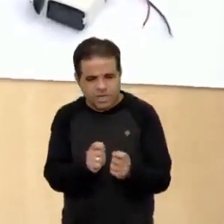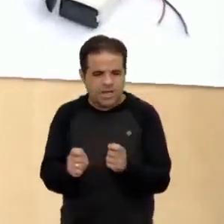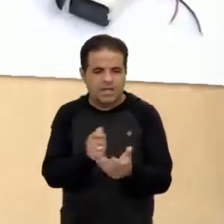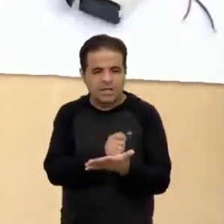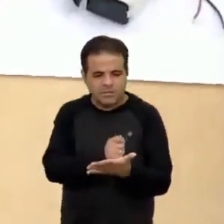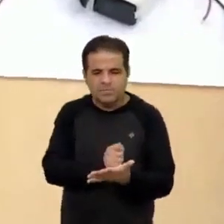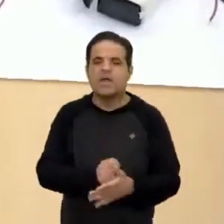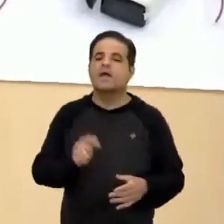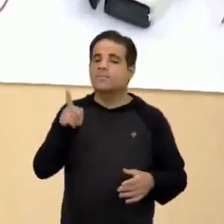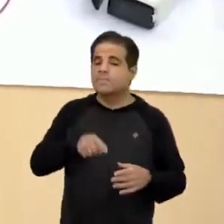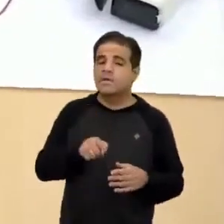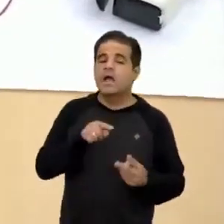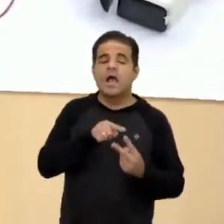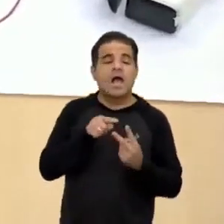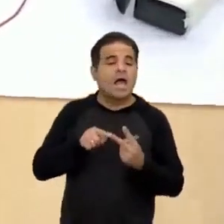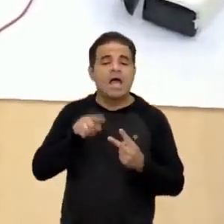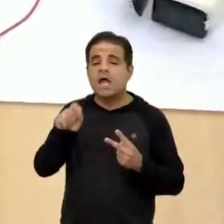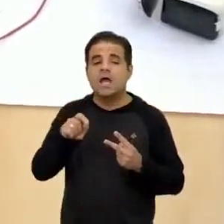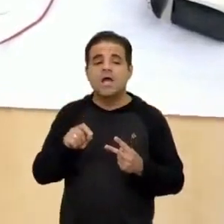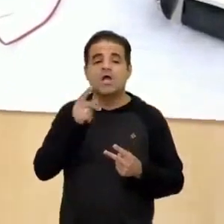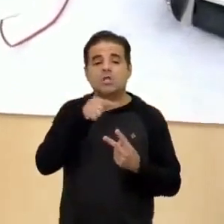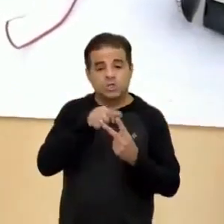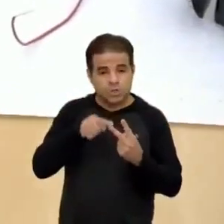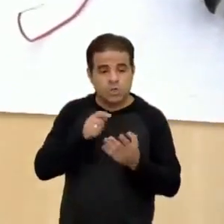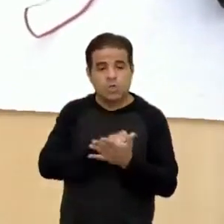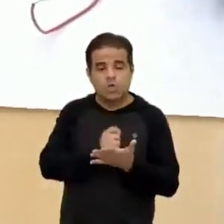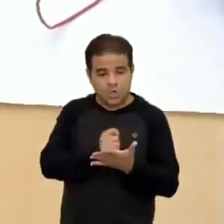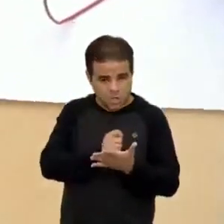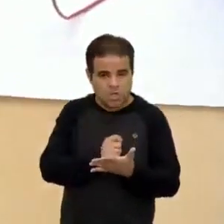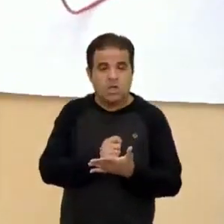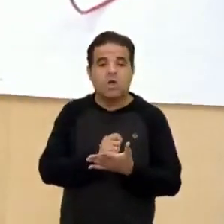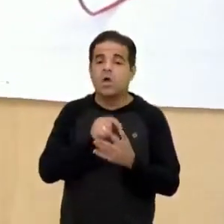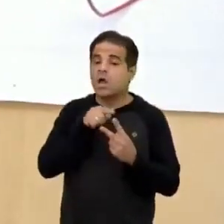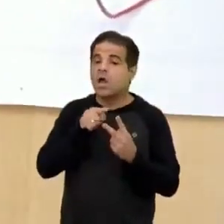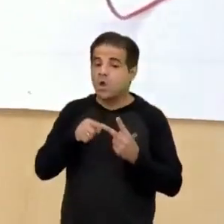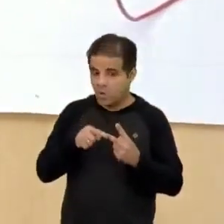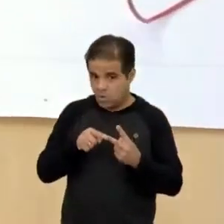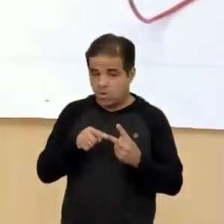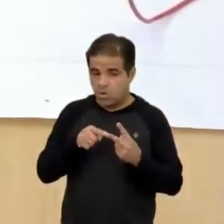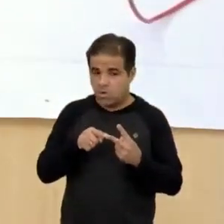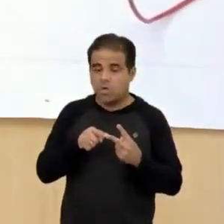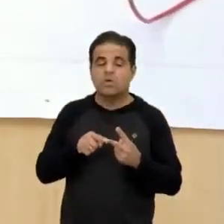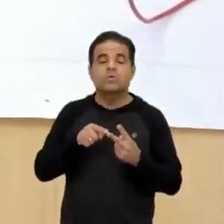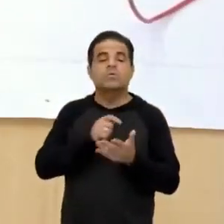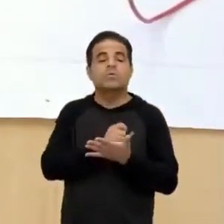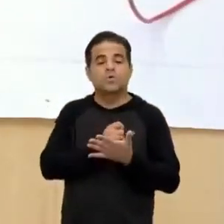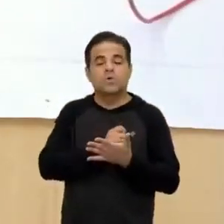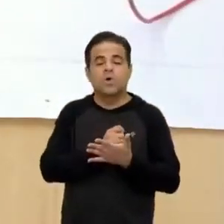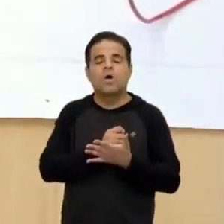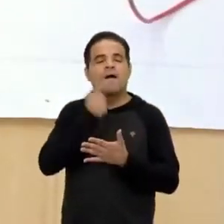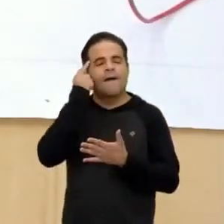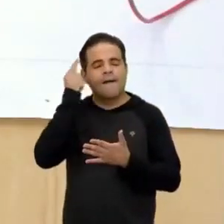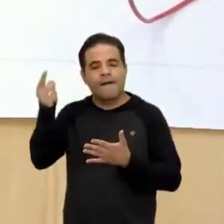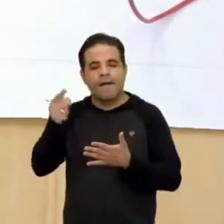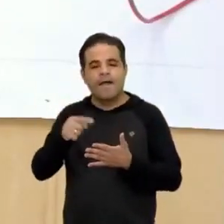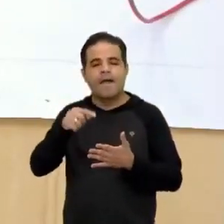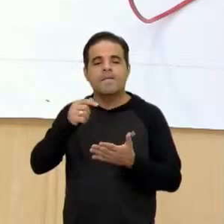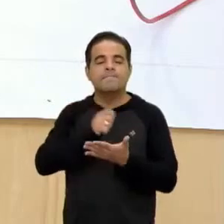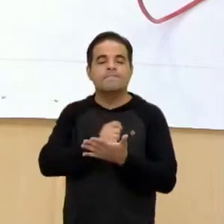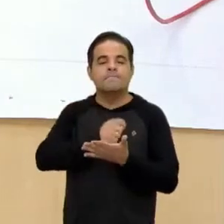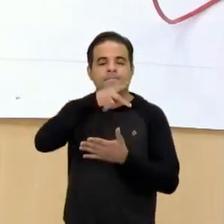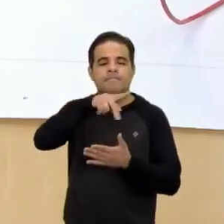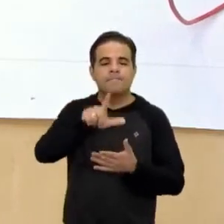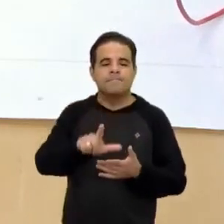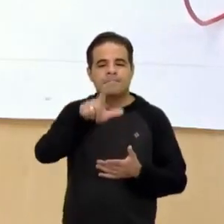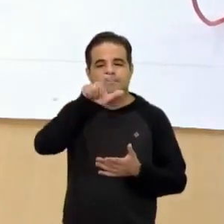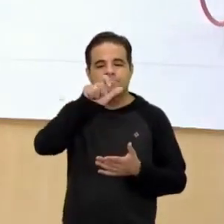específica, são de 2 controles DualShock. Isso aqui é um controle DualShock, que é aquele controle do PlayStation